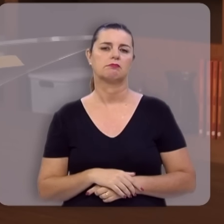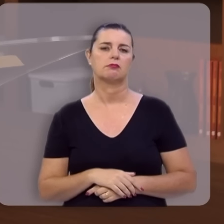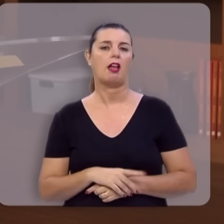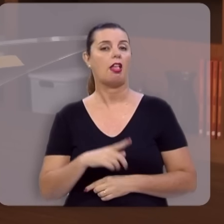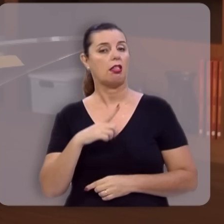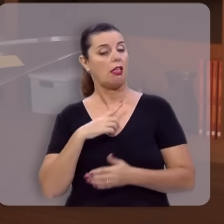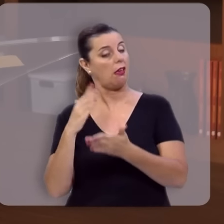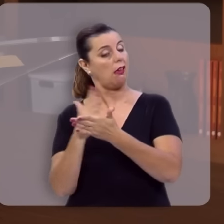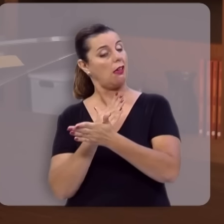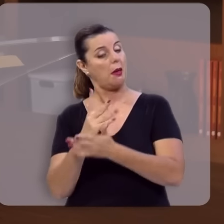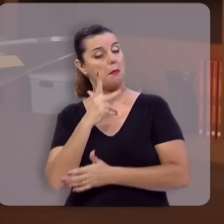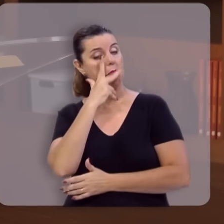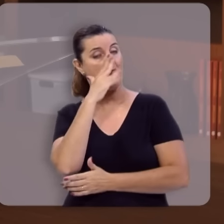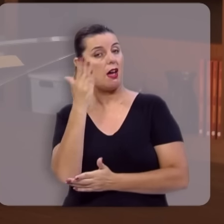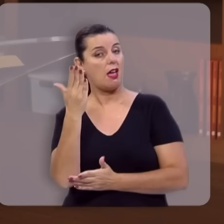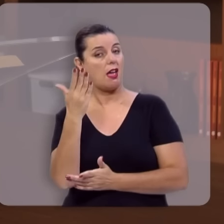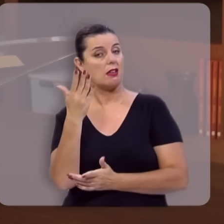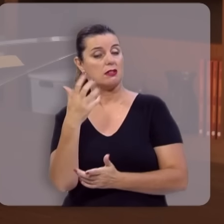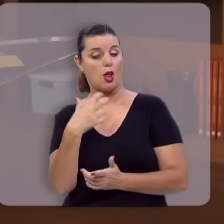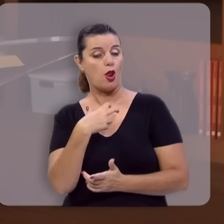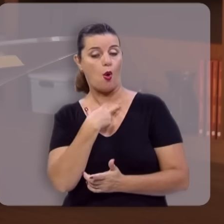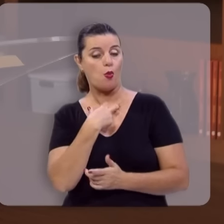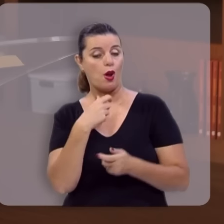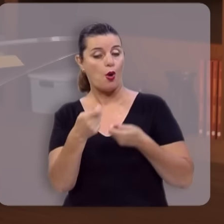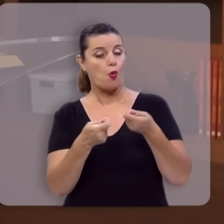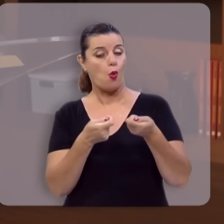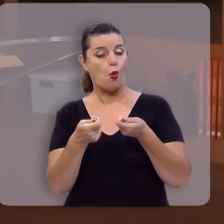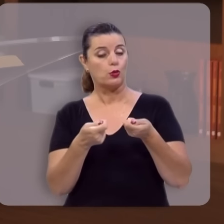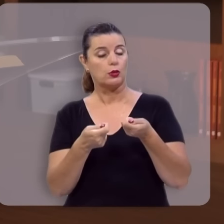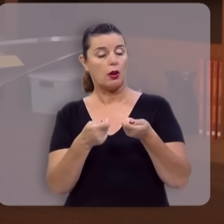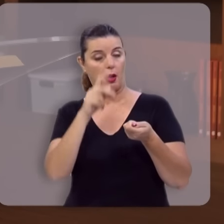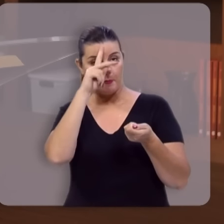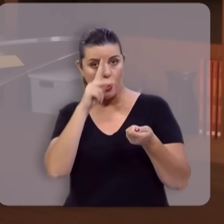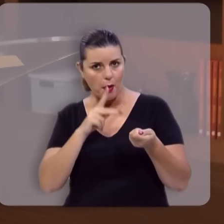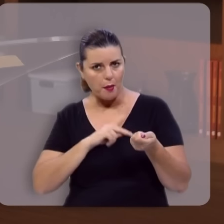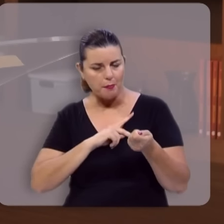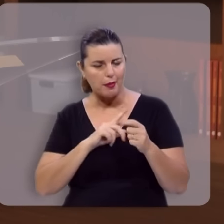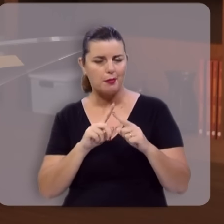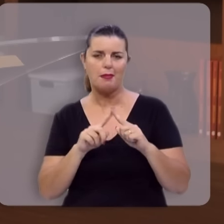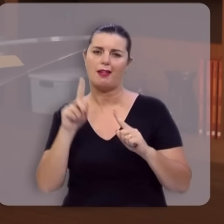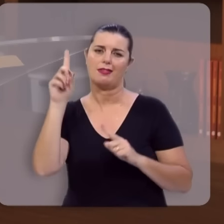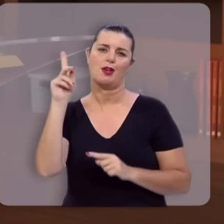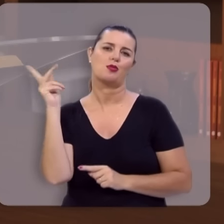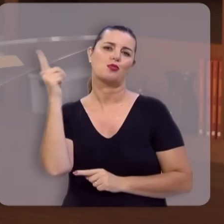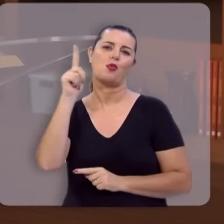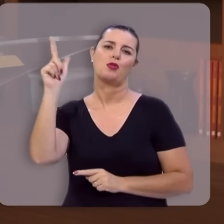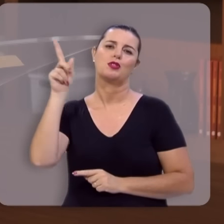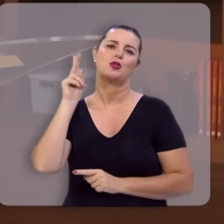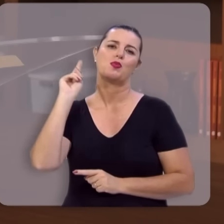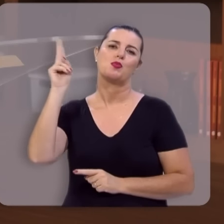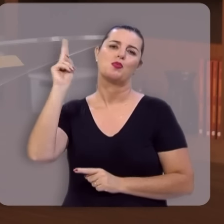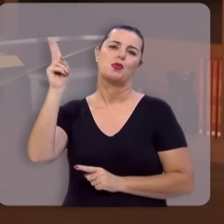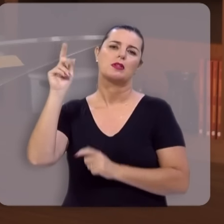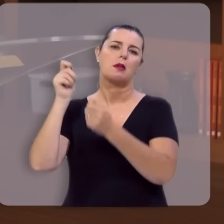Tem hora que parece que a situação está fora de controle, do seu controle, mas não do controle de Deus.